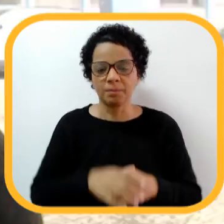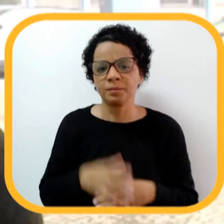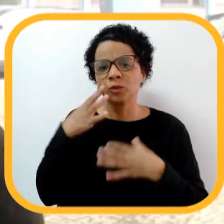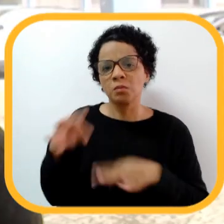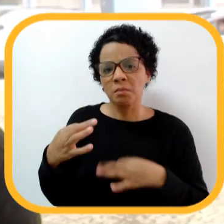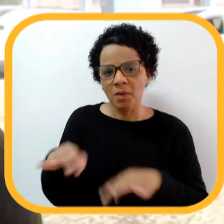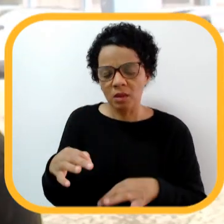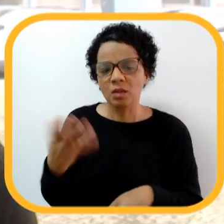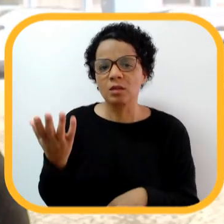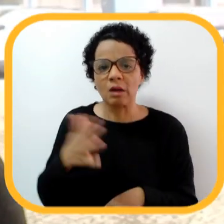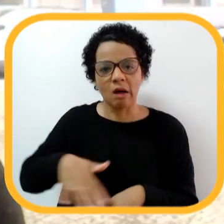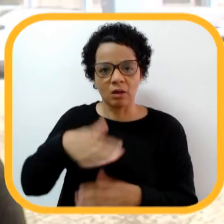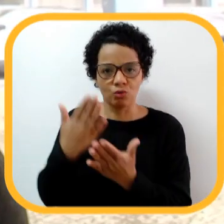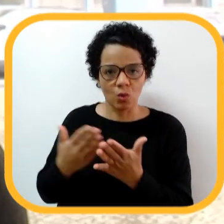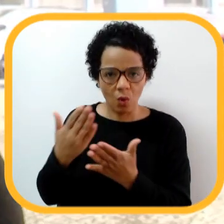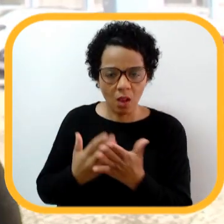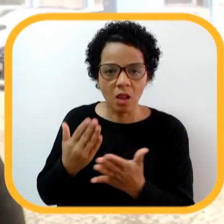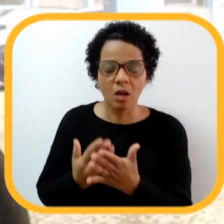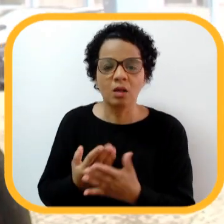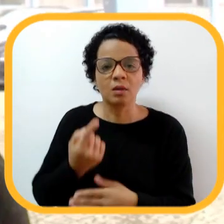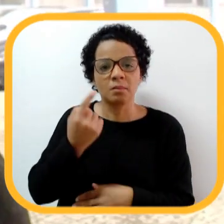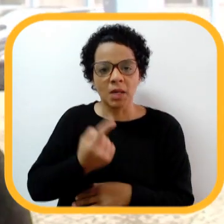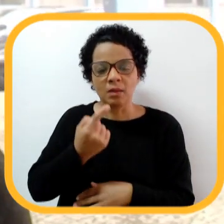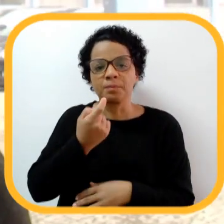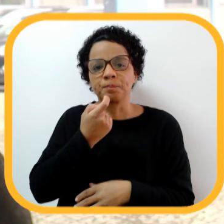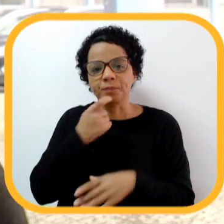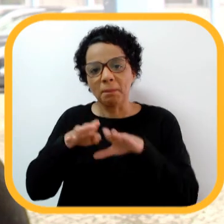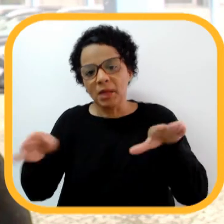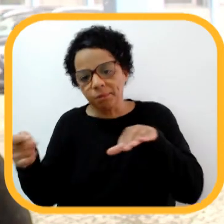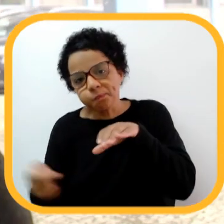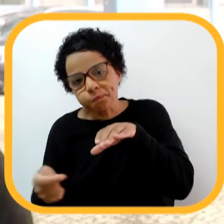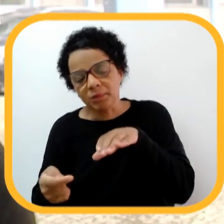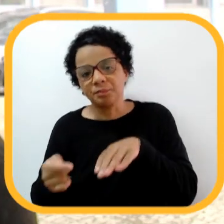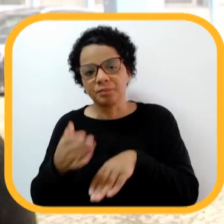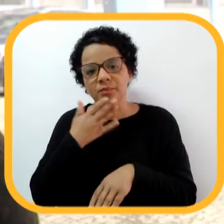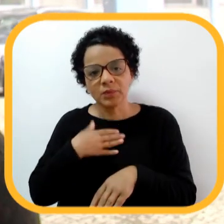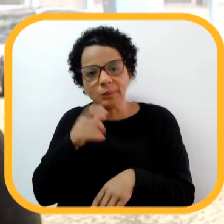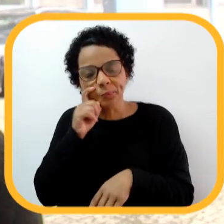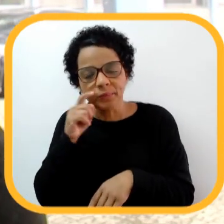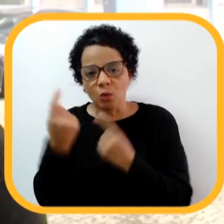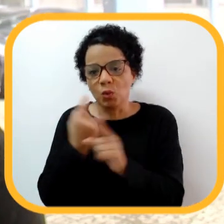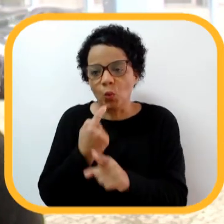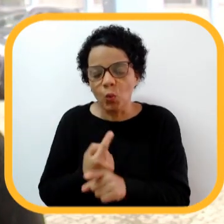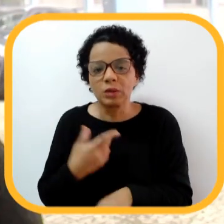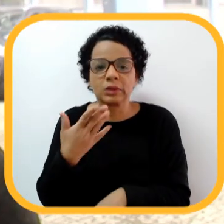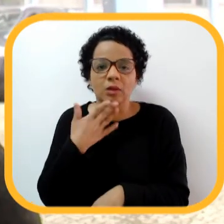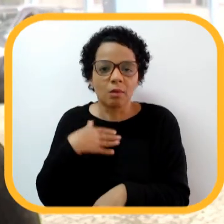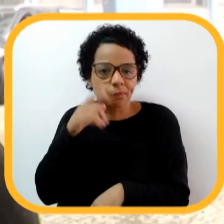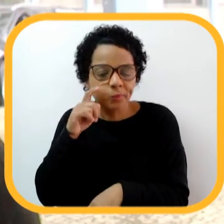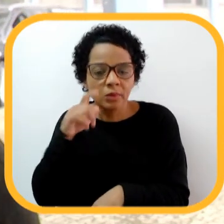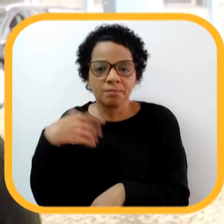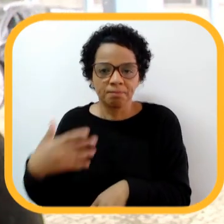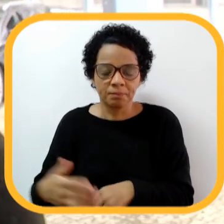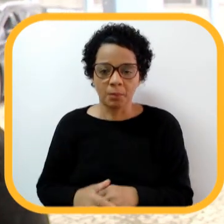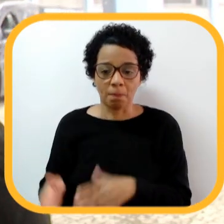Civil. Normalmente, se estivermos numa zona escolar, temos de nos meter debaixo das mesas para garantir que nós nos protegemos de algum impacto ou